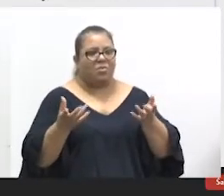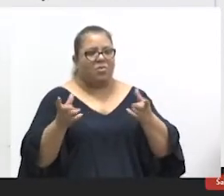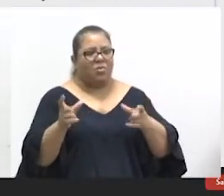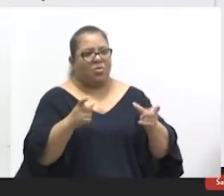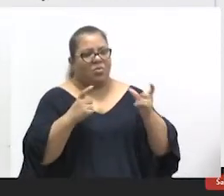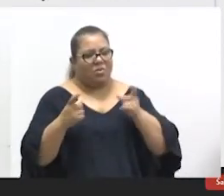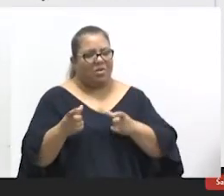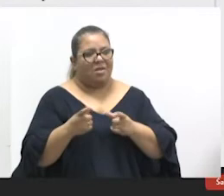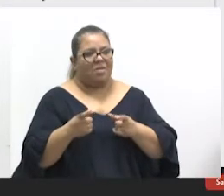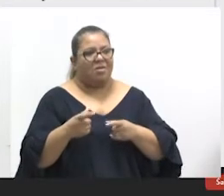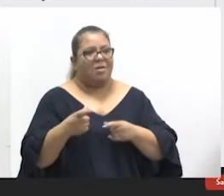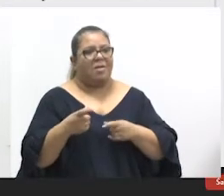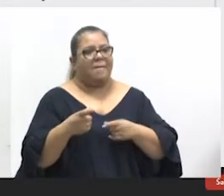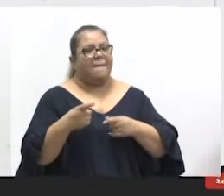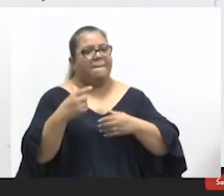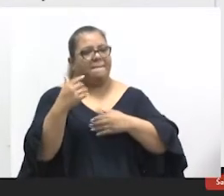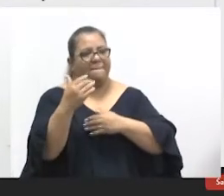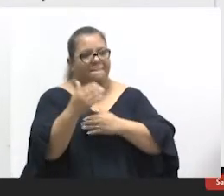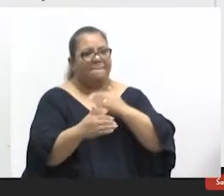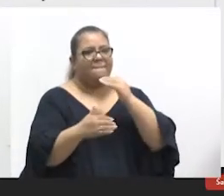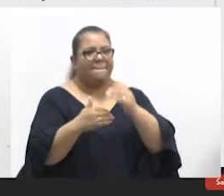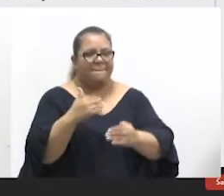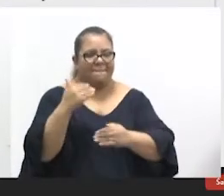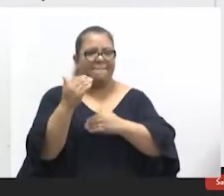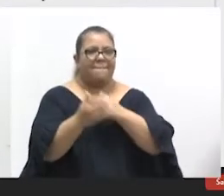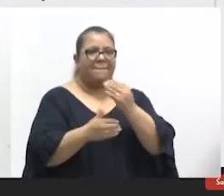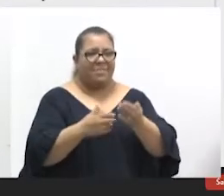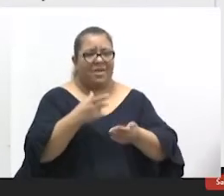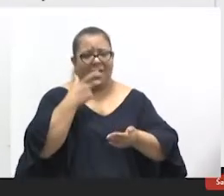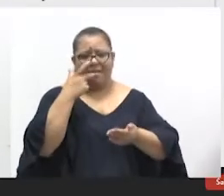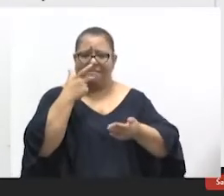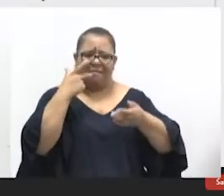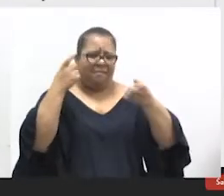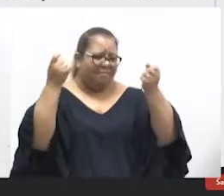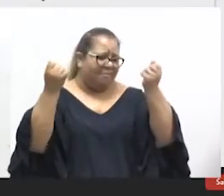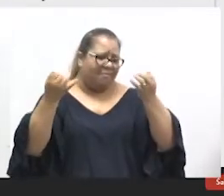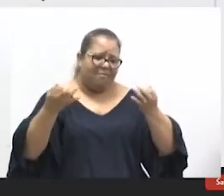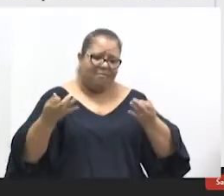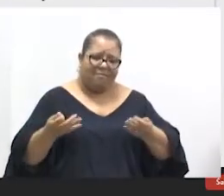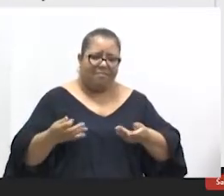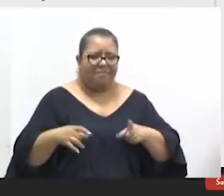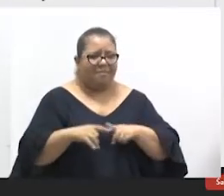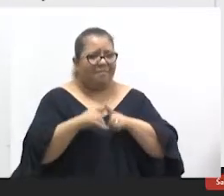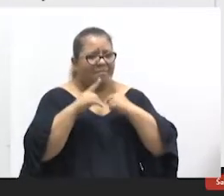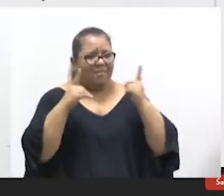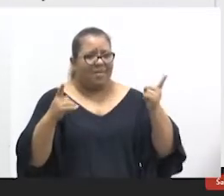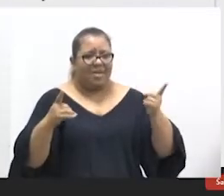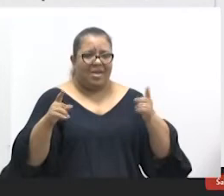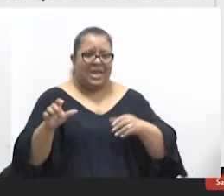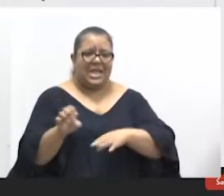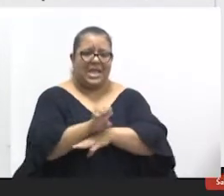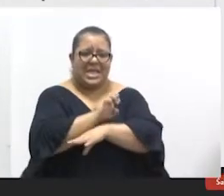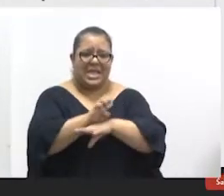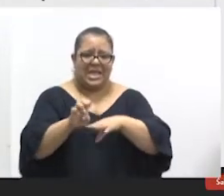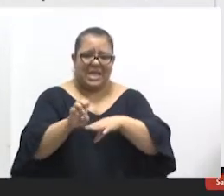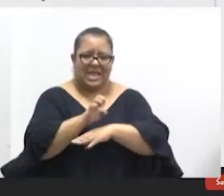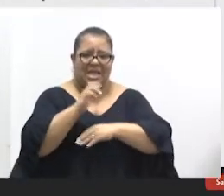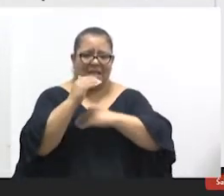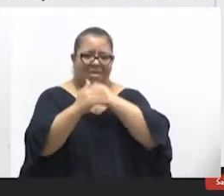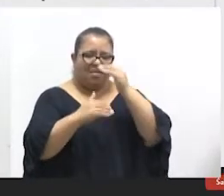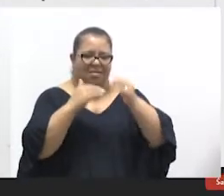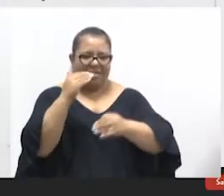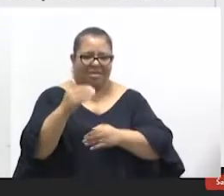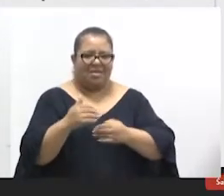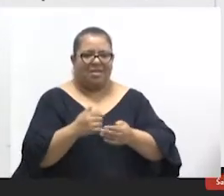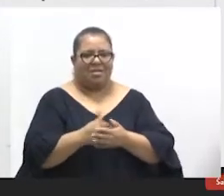espaços. Passo a passo, né? Poderia estar falando de todos os passos para chegar numa estratégia de sucesso, não é o